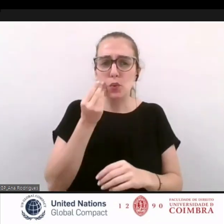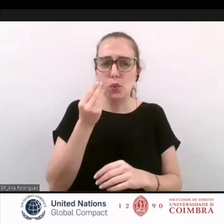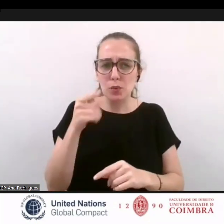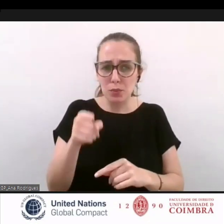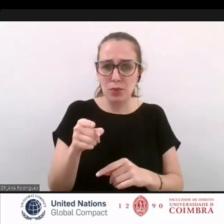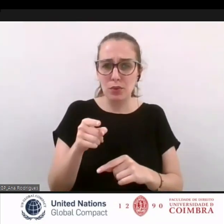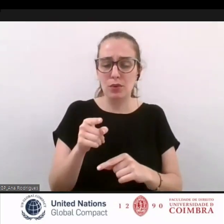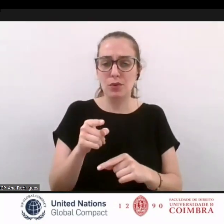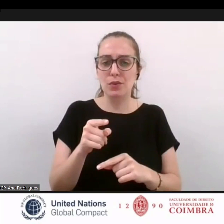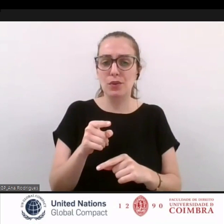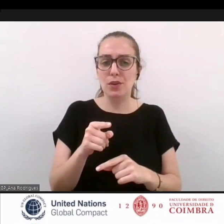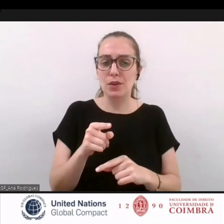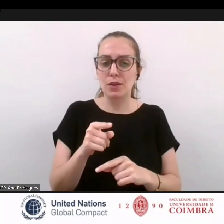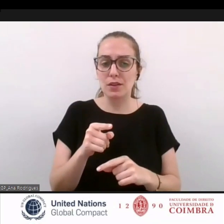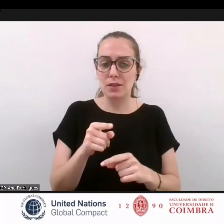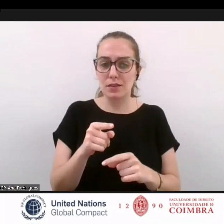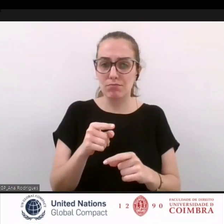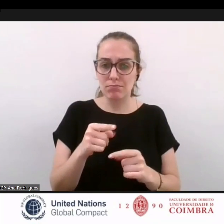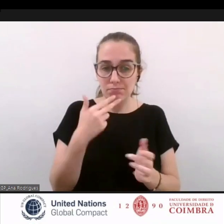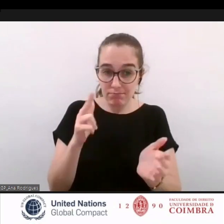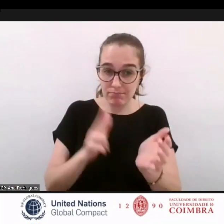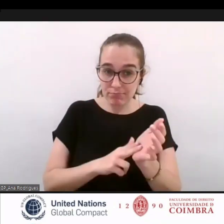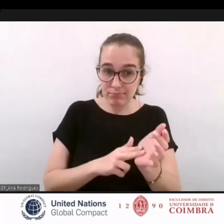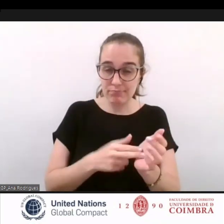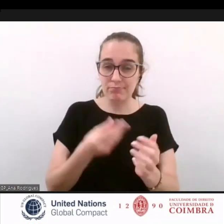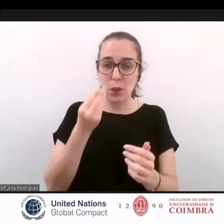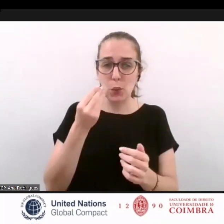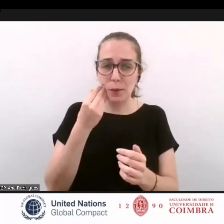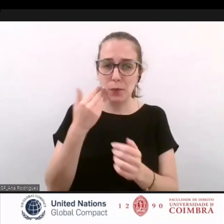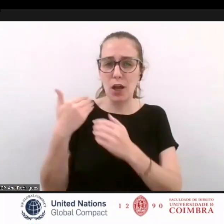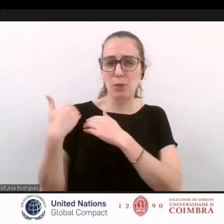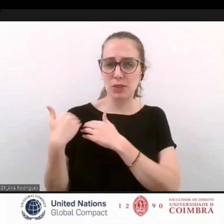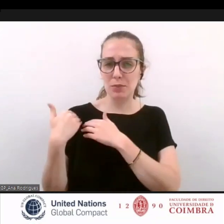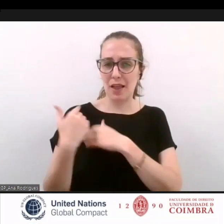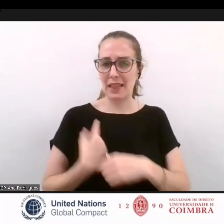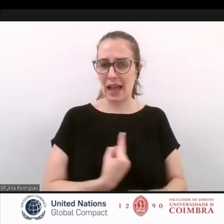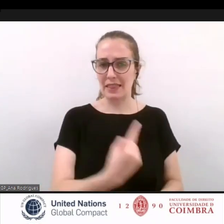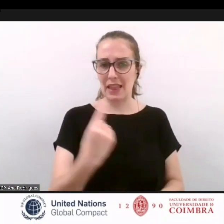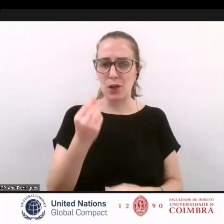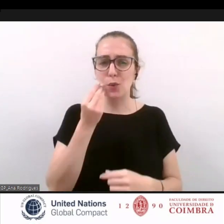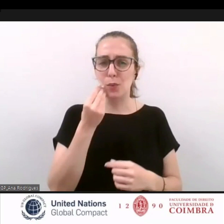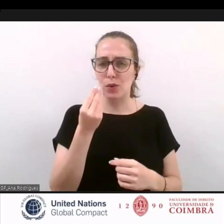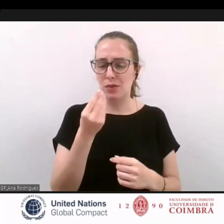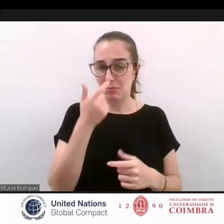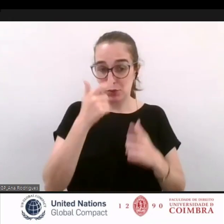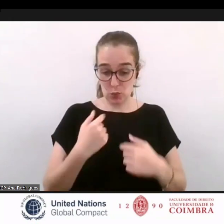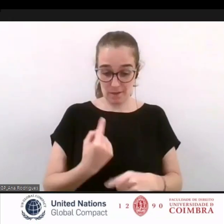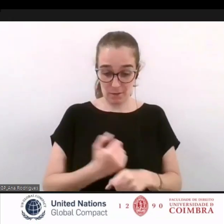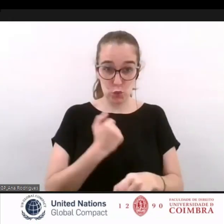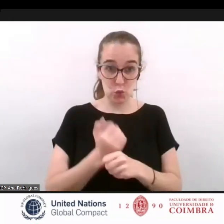traduzir, pode ser vertido para as responsabilidades individuais? Como pode cada